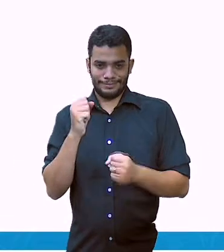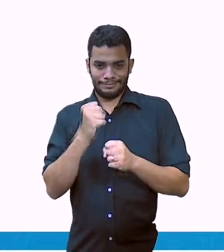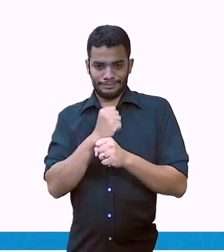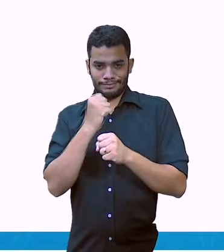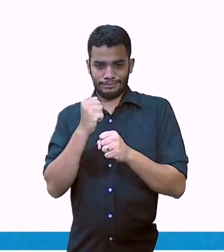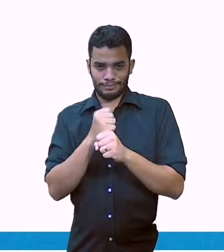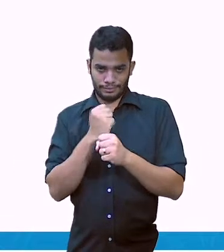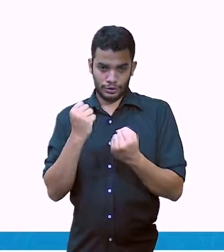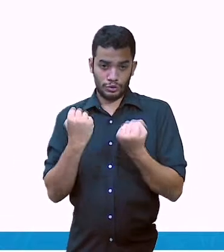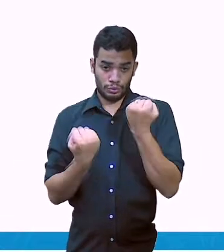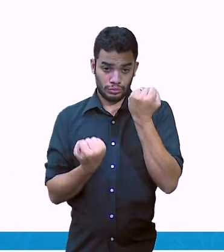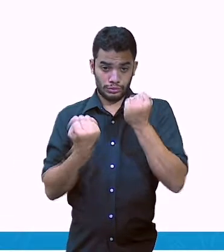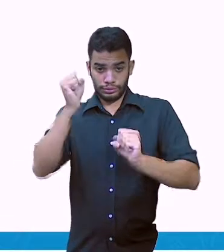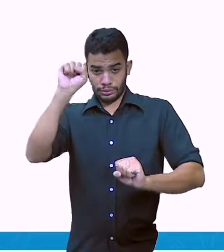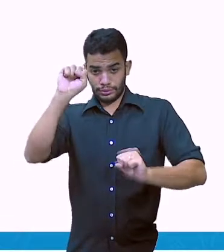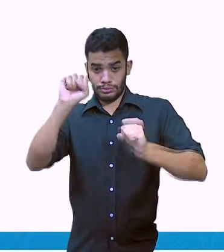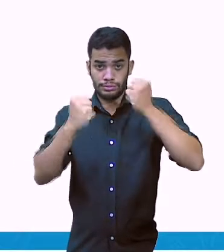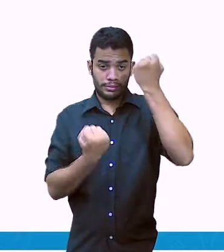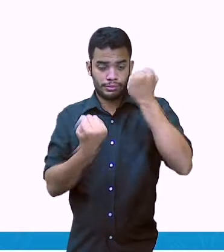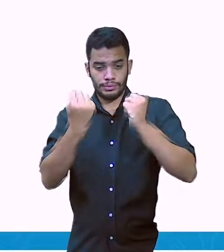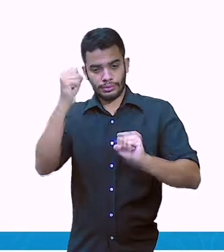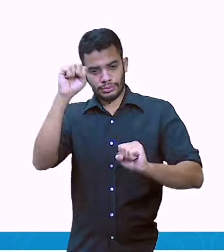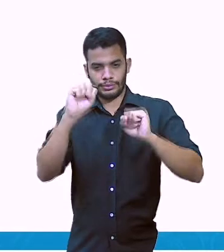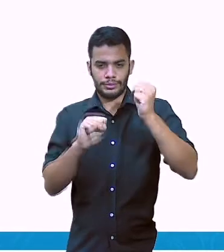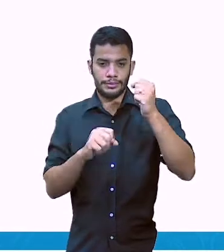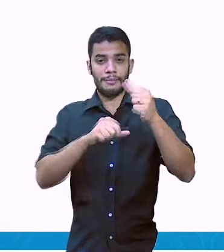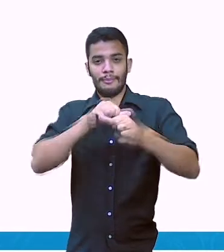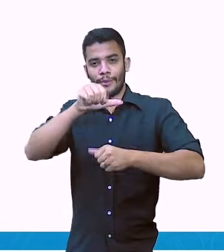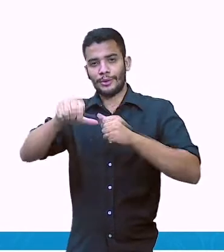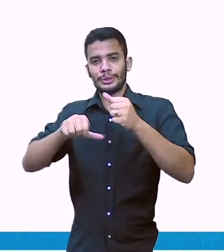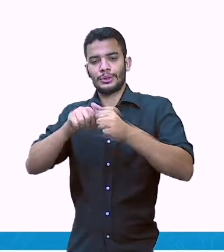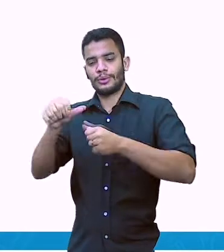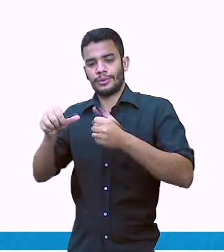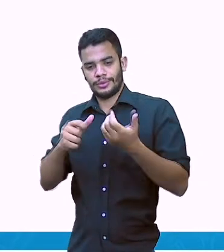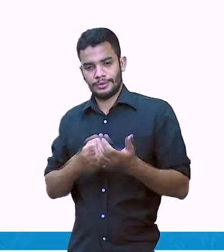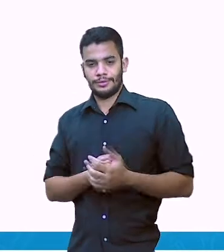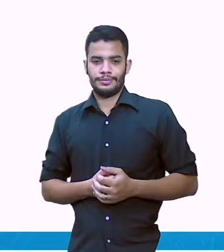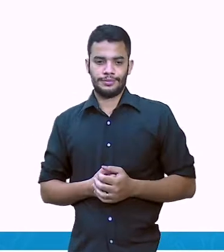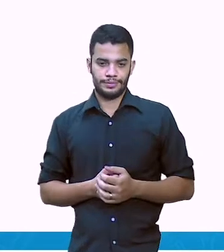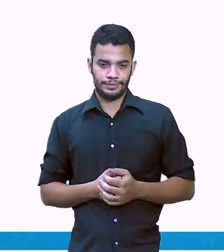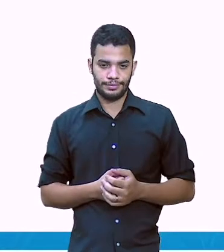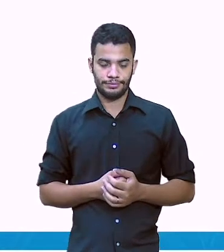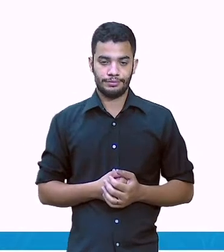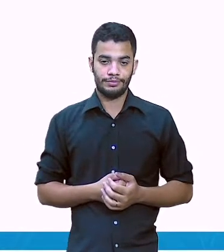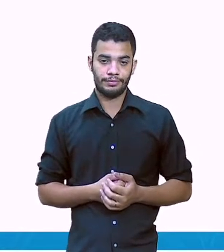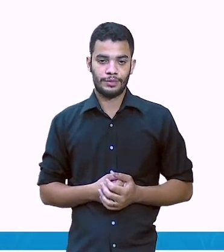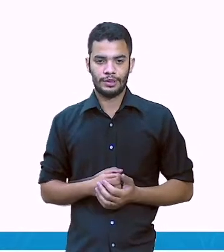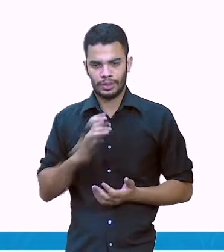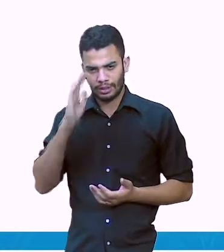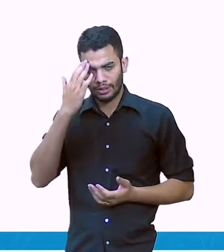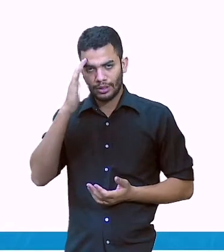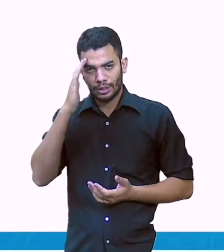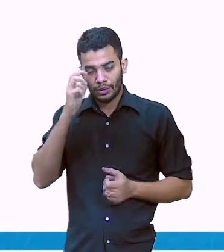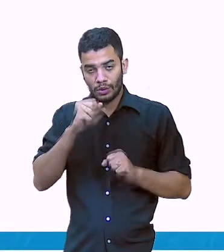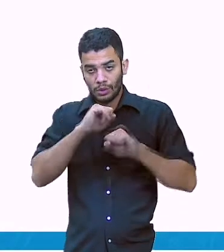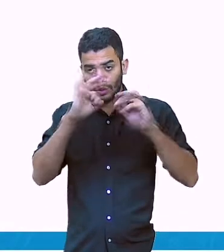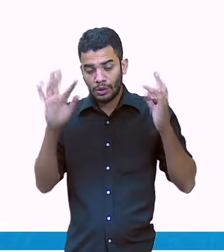o grande crescimento das áreas urbanas, o grande crescimento das cidades,